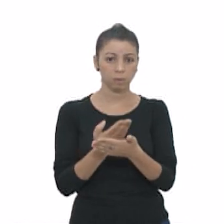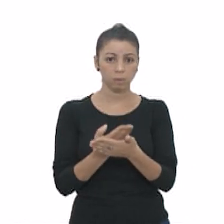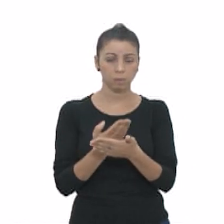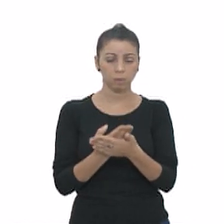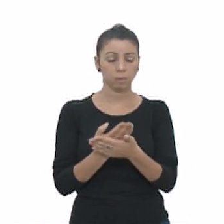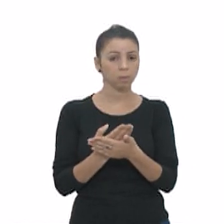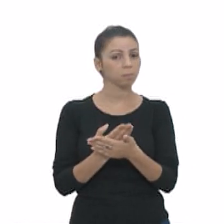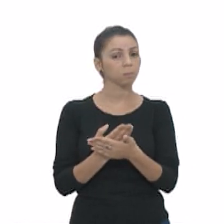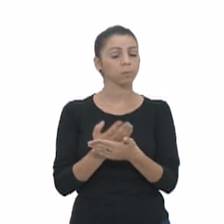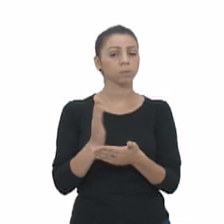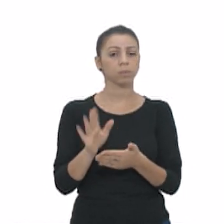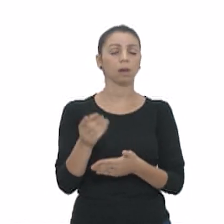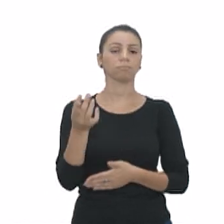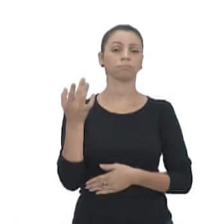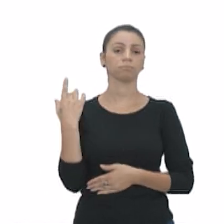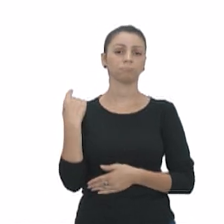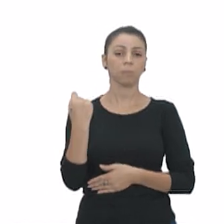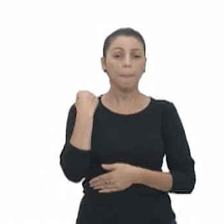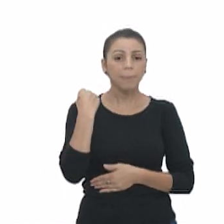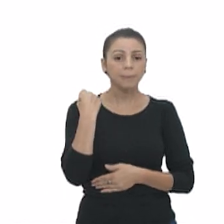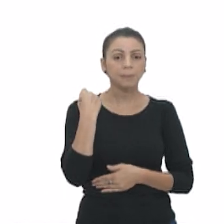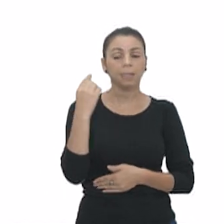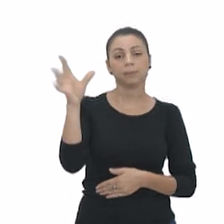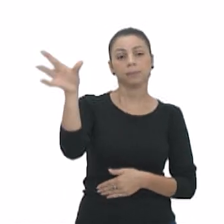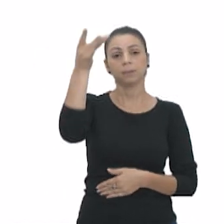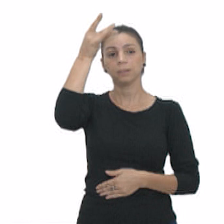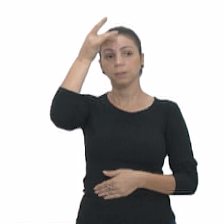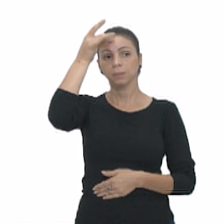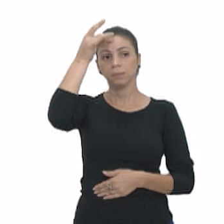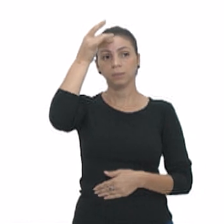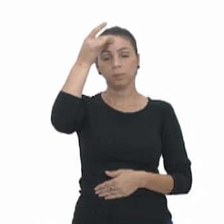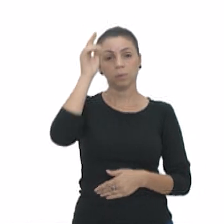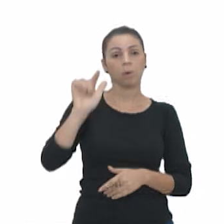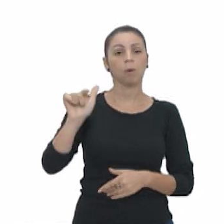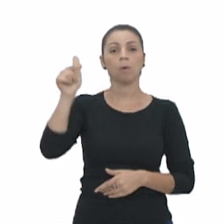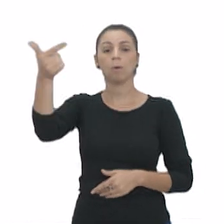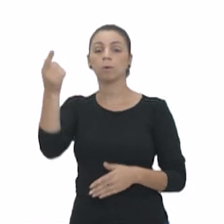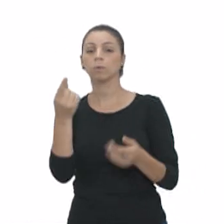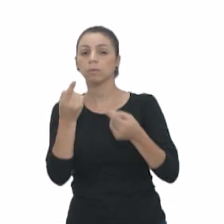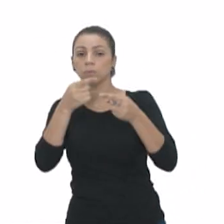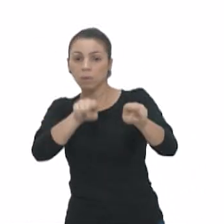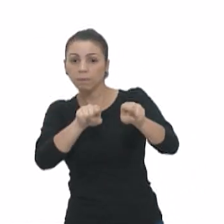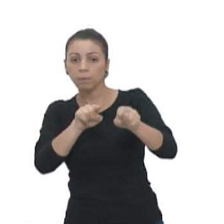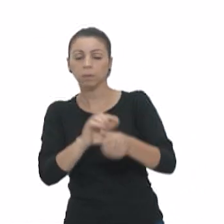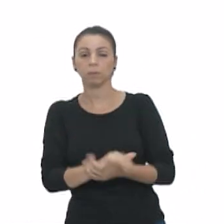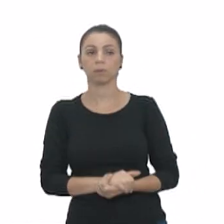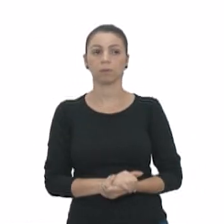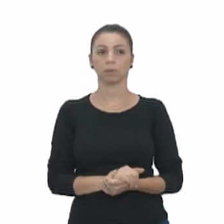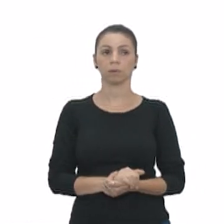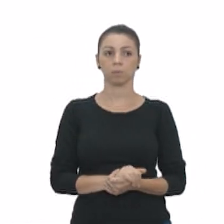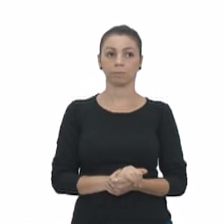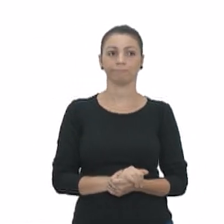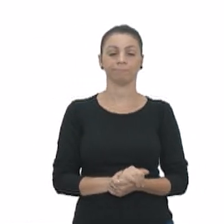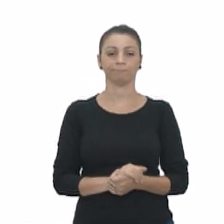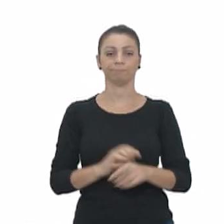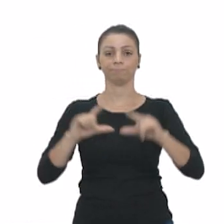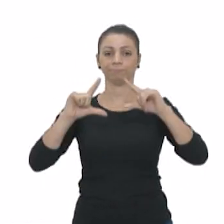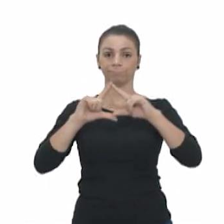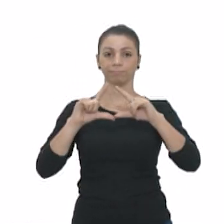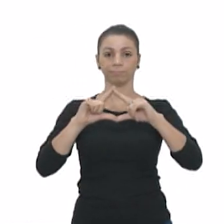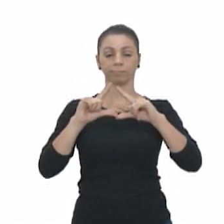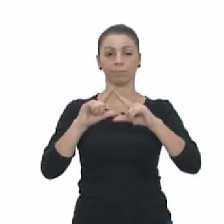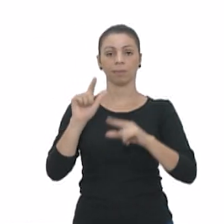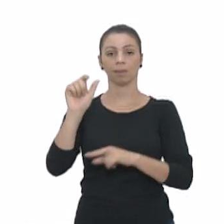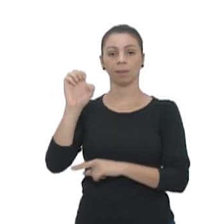aula passada, para poder fixar bem legal, vamos a mais um desafio. Esse é um triângulo equilátero. Logo,